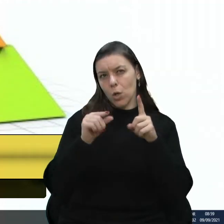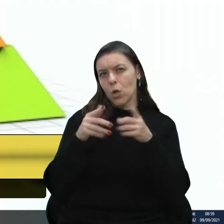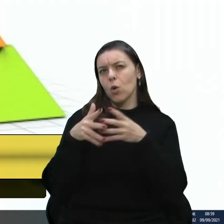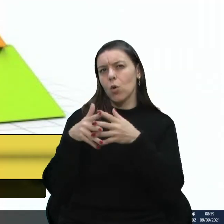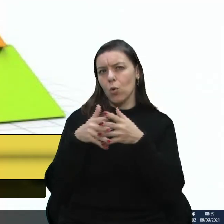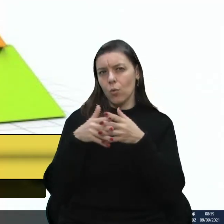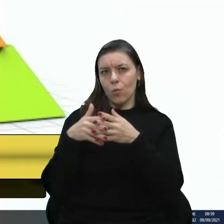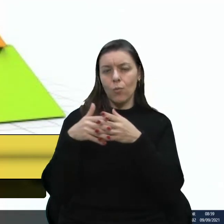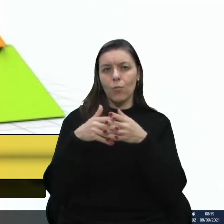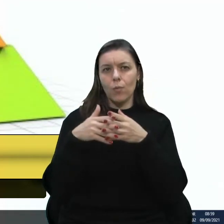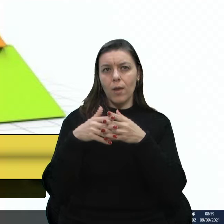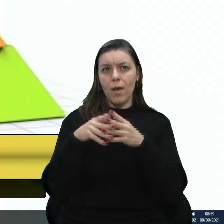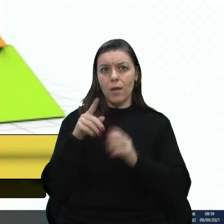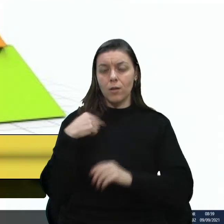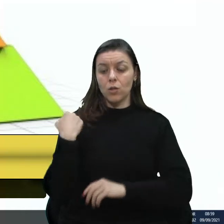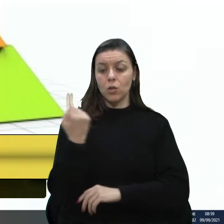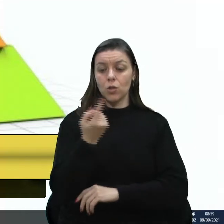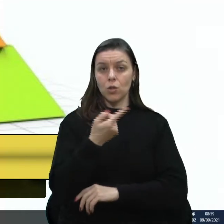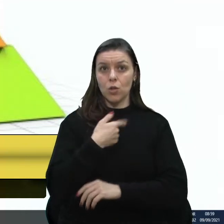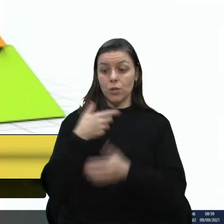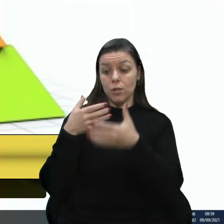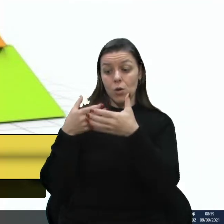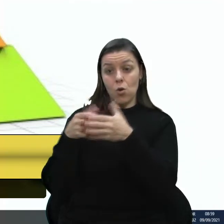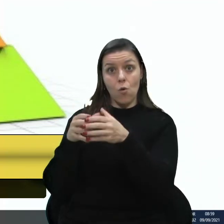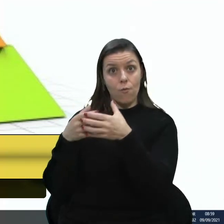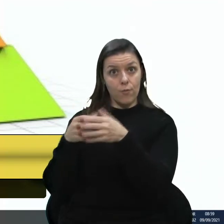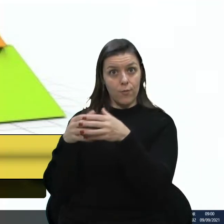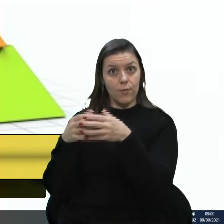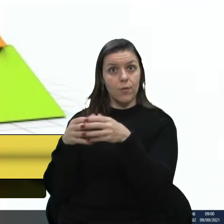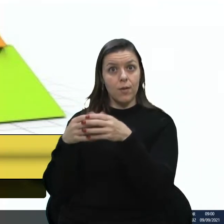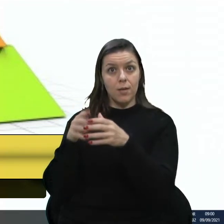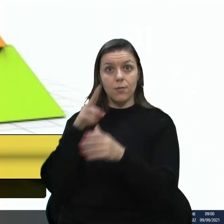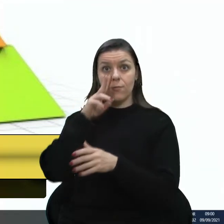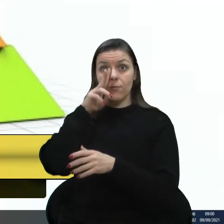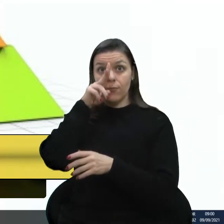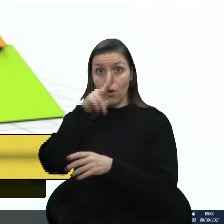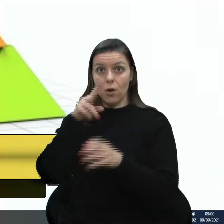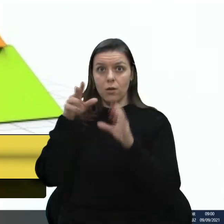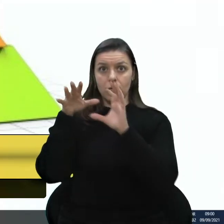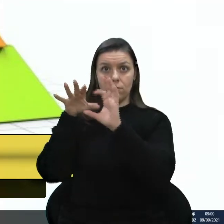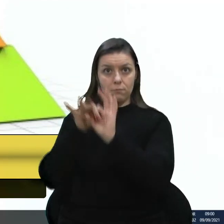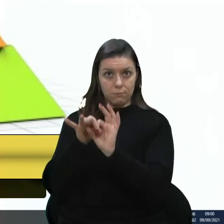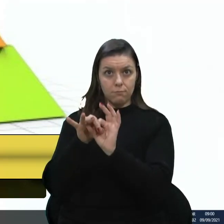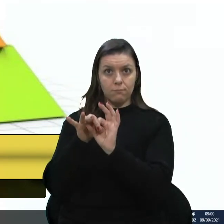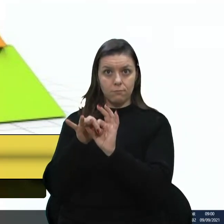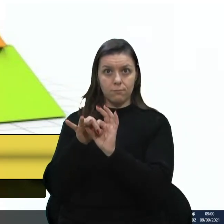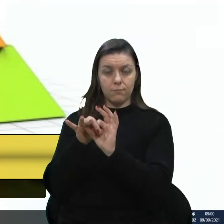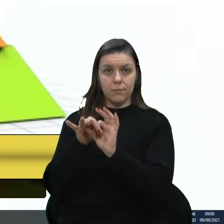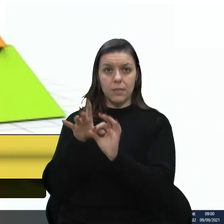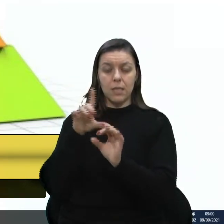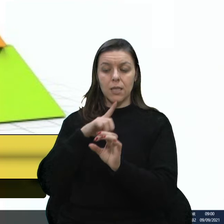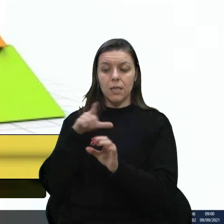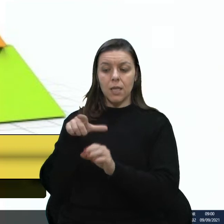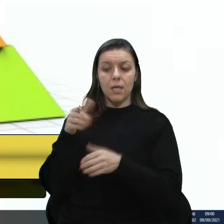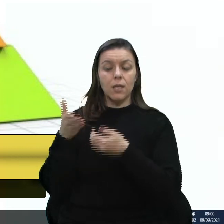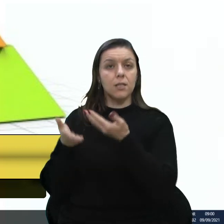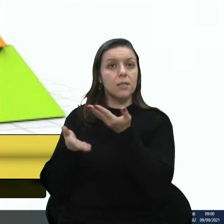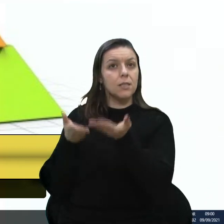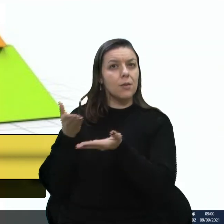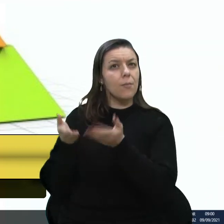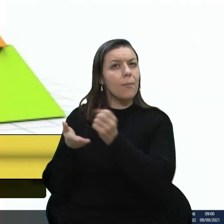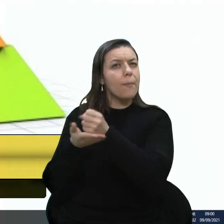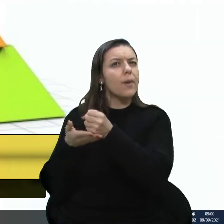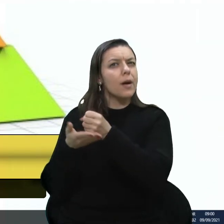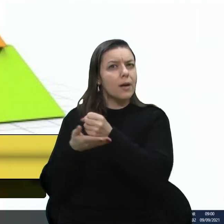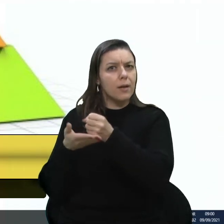estaria o nosso serviço de convivência e fortalecimento de vínculos. É ali que estão os serviços base,